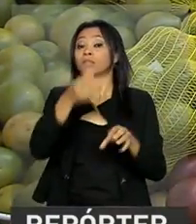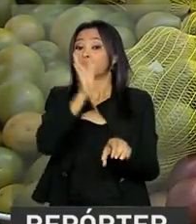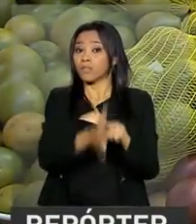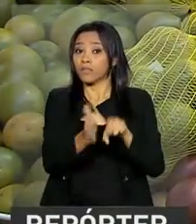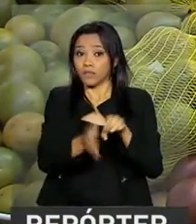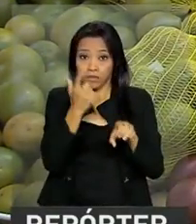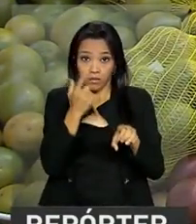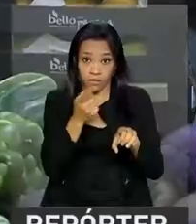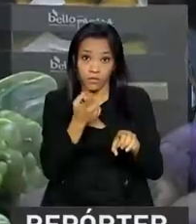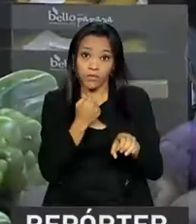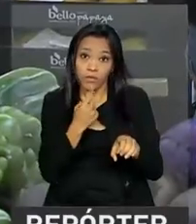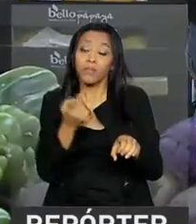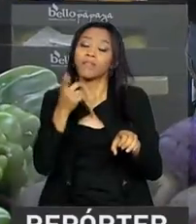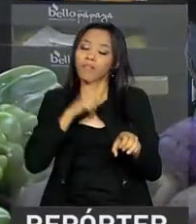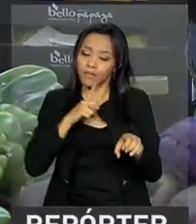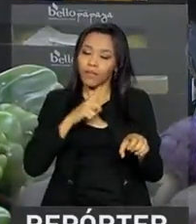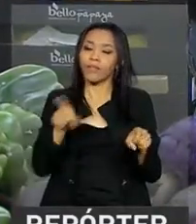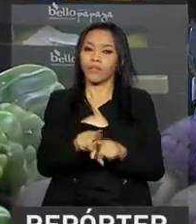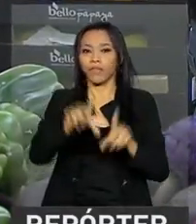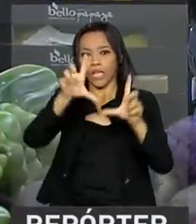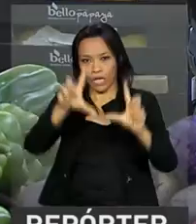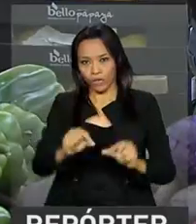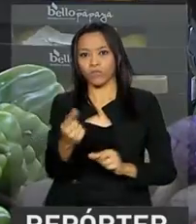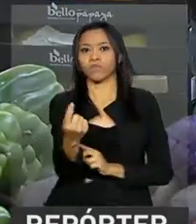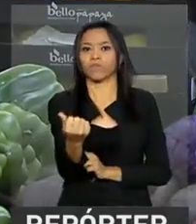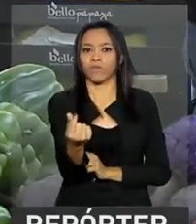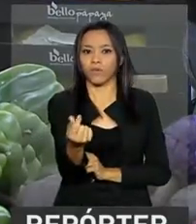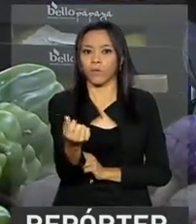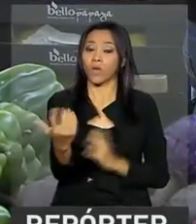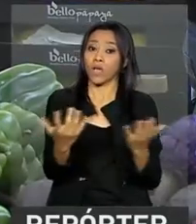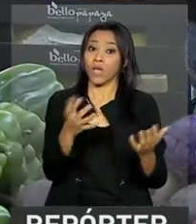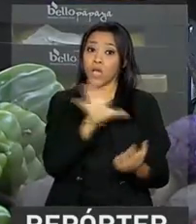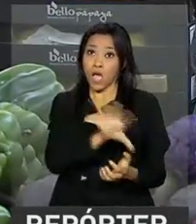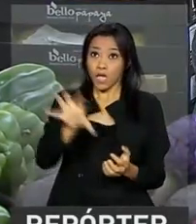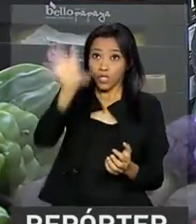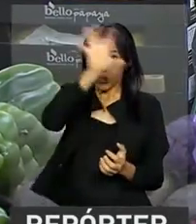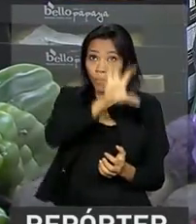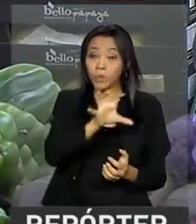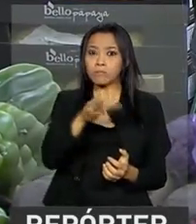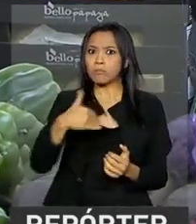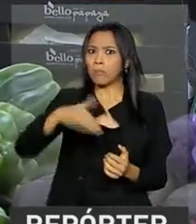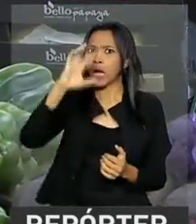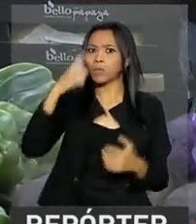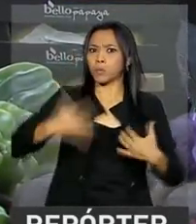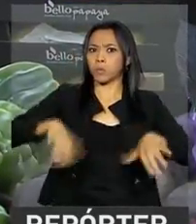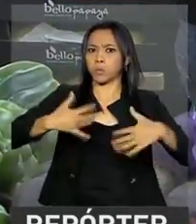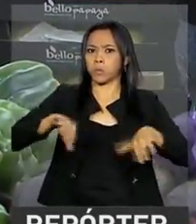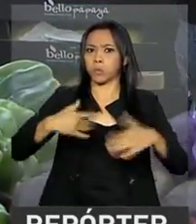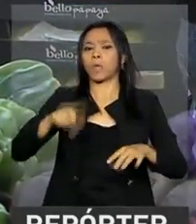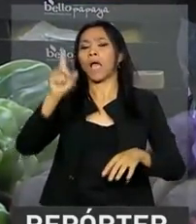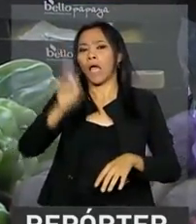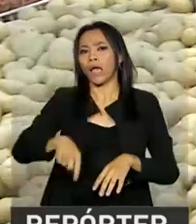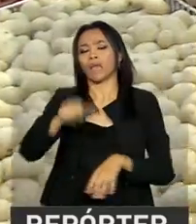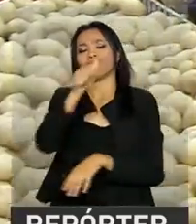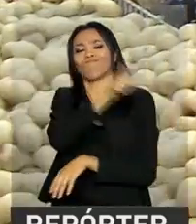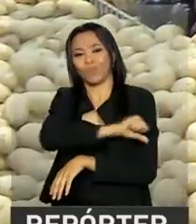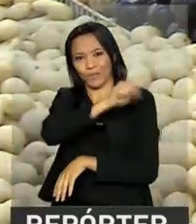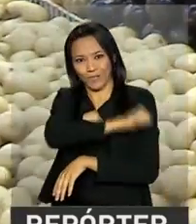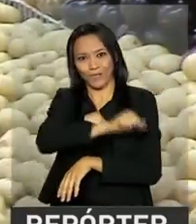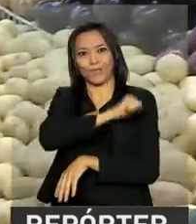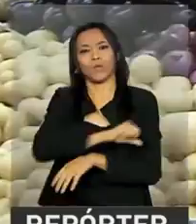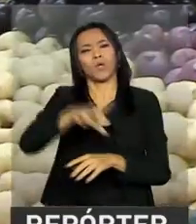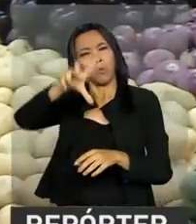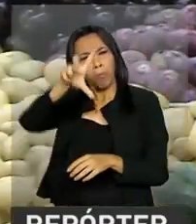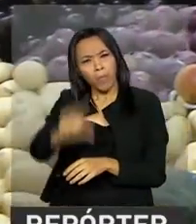tomate também tiveram redução de preços em relação às regiões o índice mais elevado foi medido no rio de janeiro